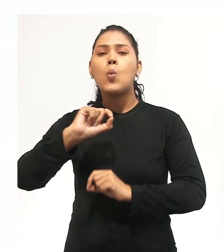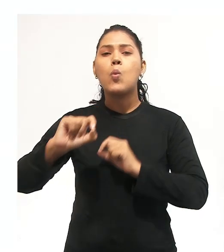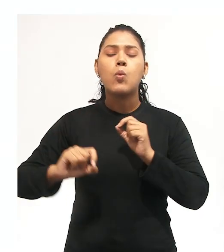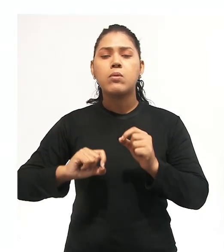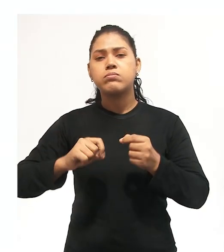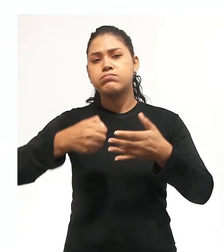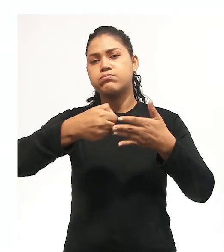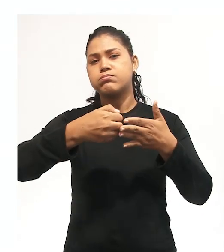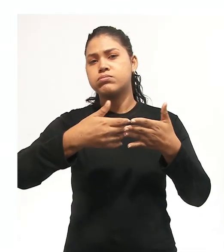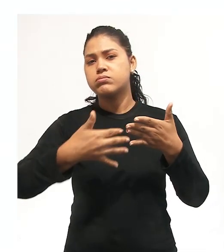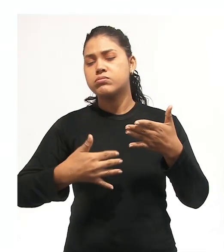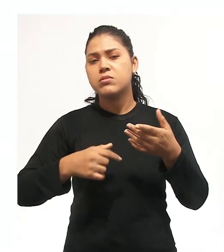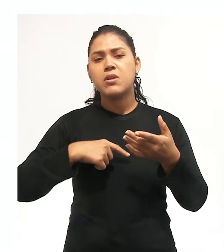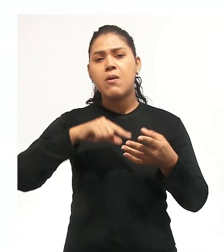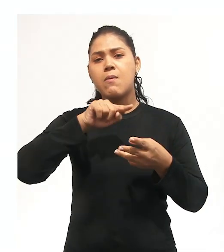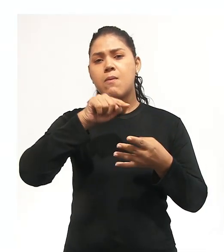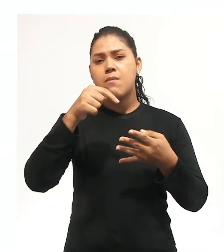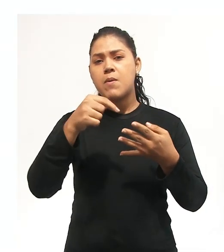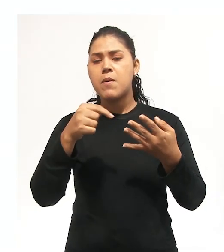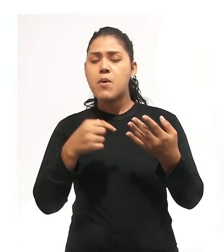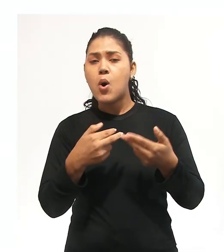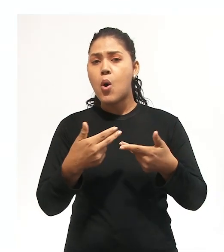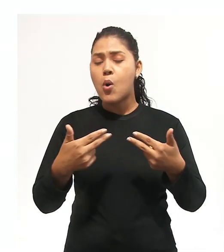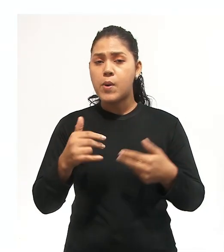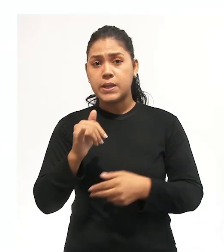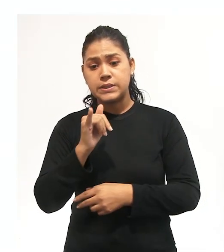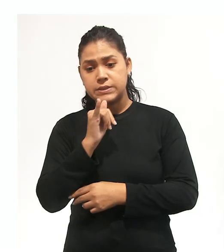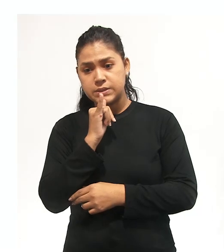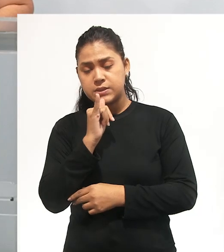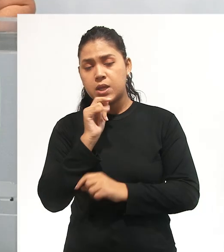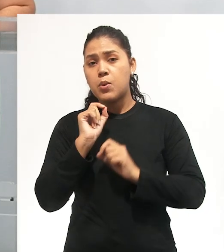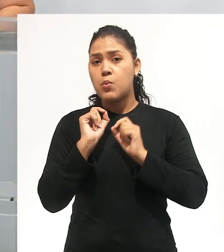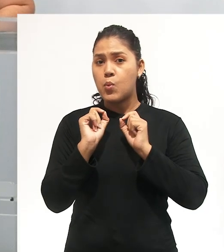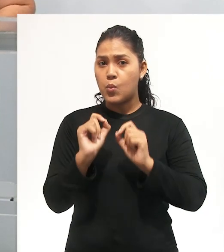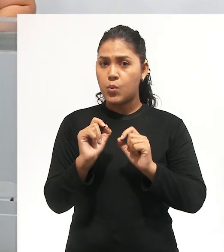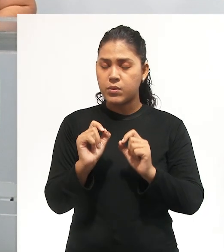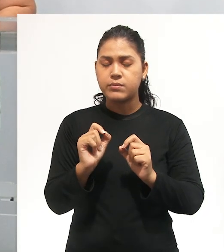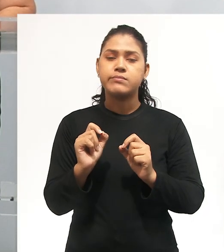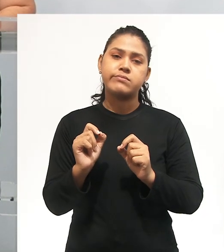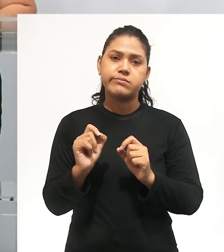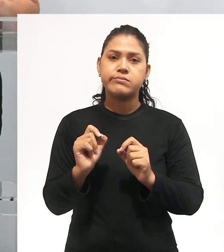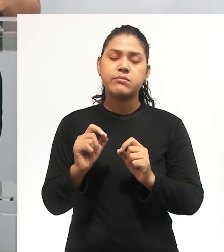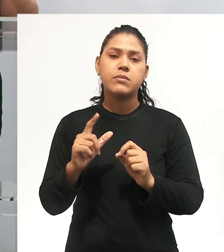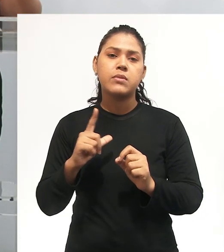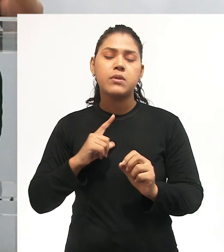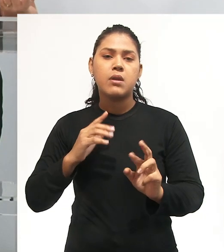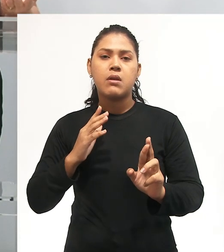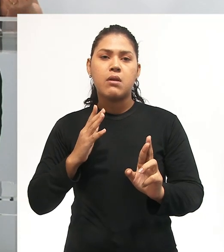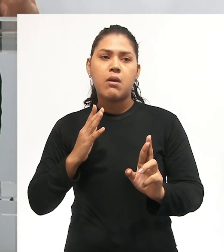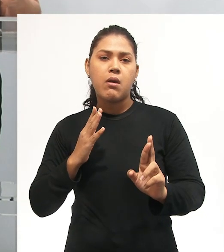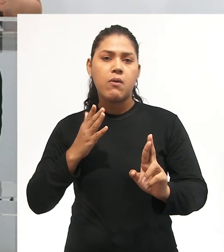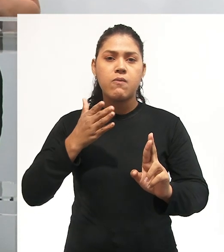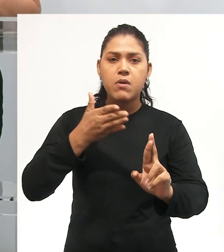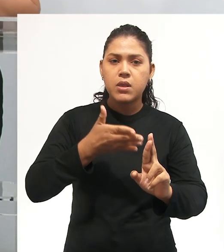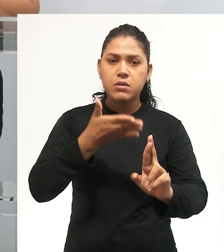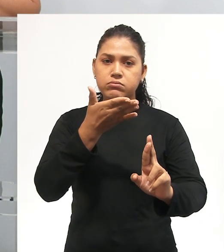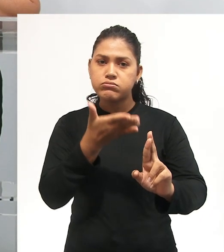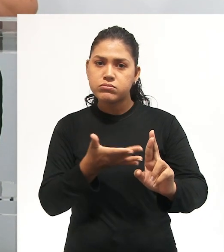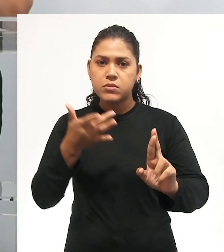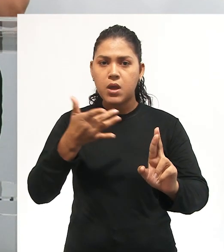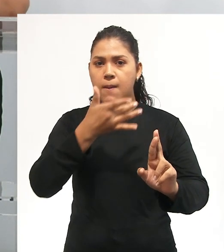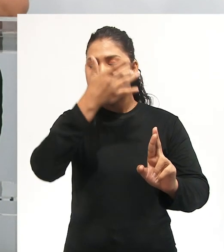envolve muitos fatores, né? Principalmente as referências que